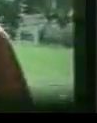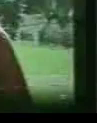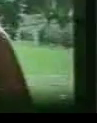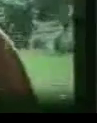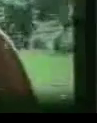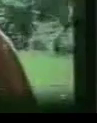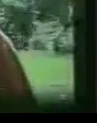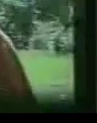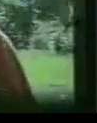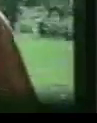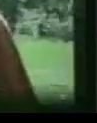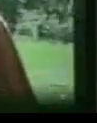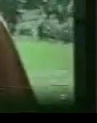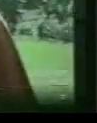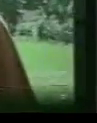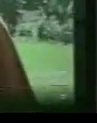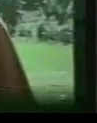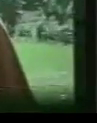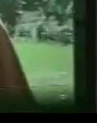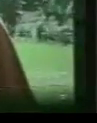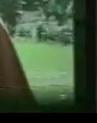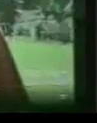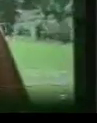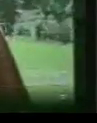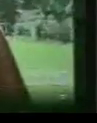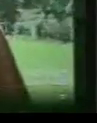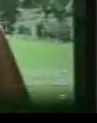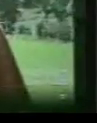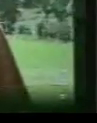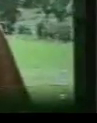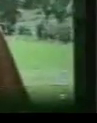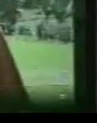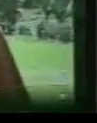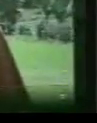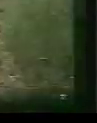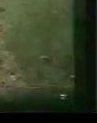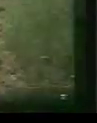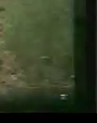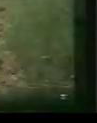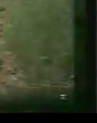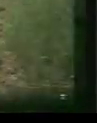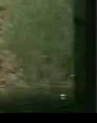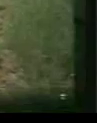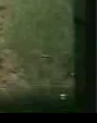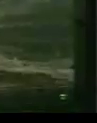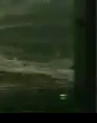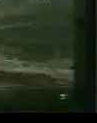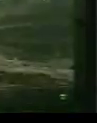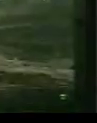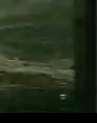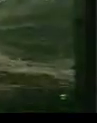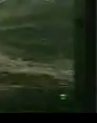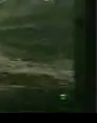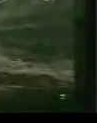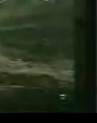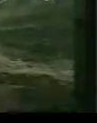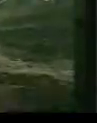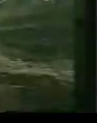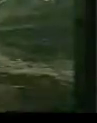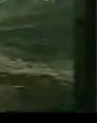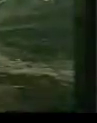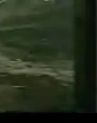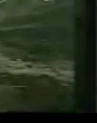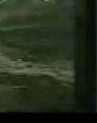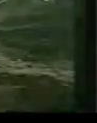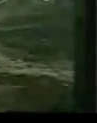vistoria que nós fizemos lá hoje, acompanhei, tive a honra de acompanhar o presidente, hoje à tarde, juntamente com o Lorival, e nos passou umas